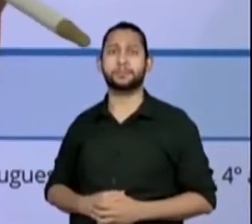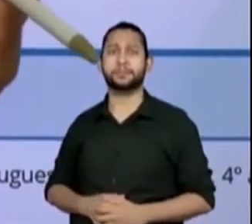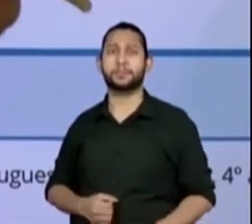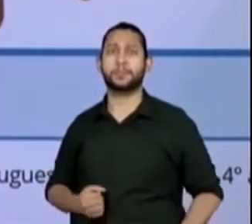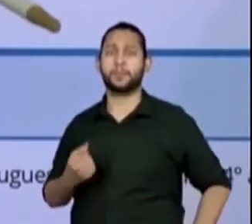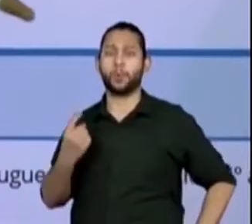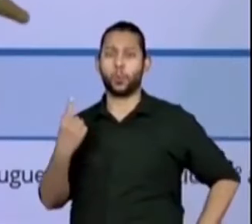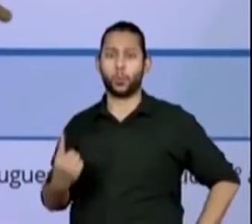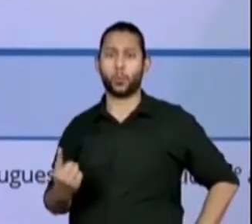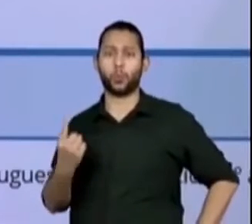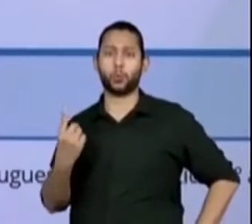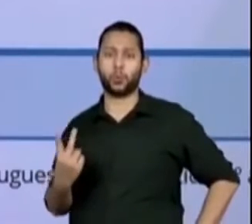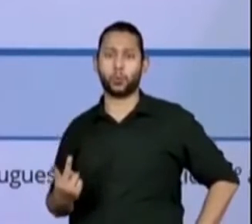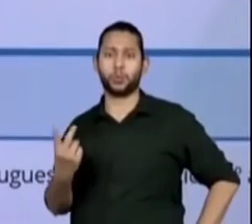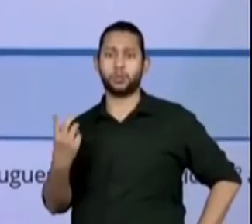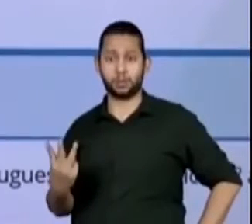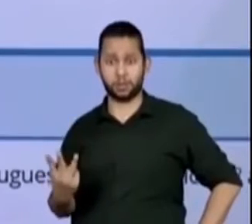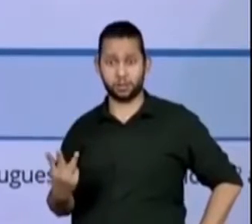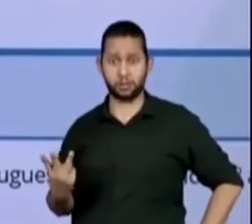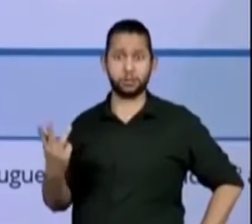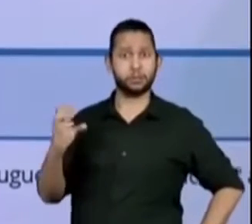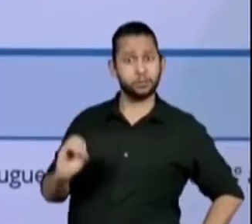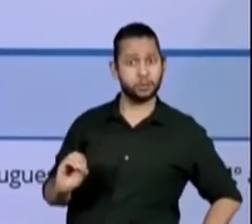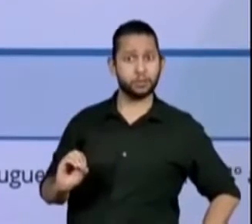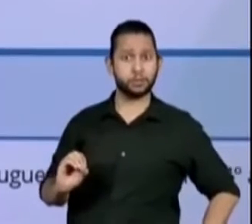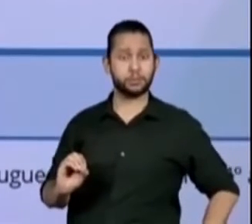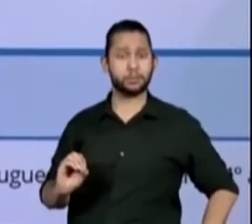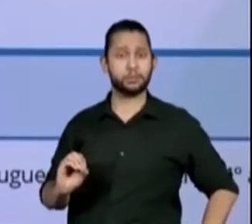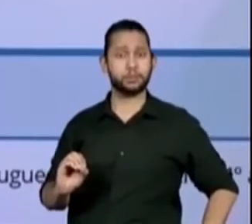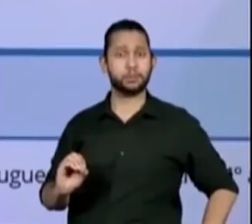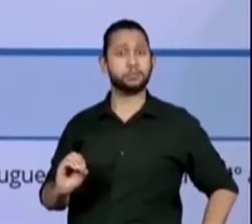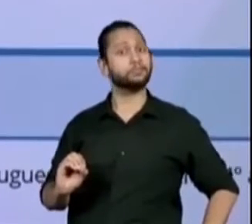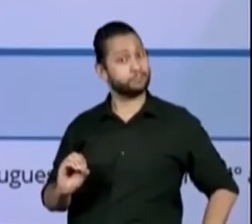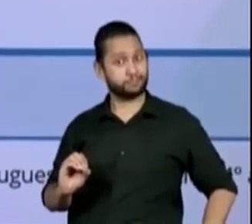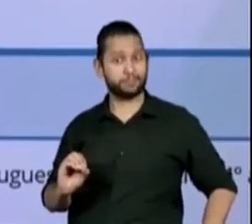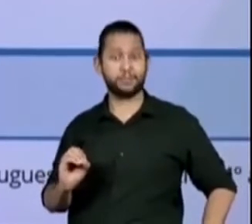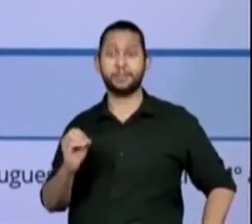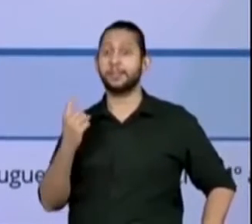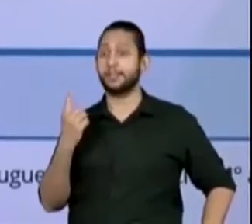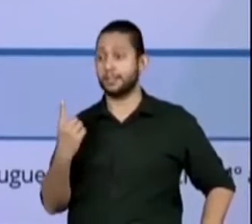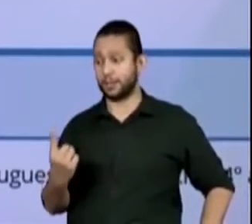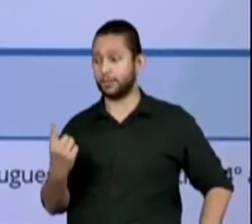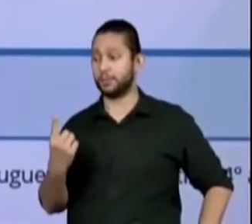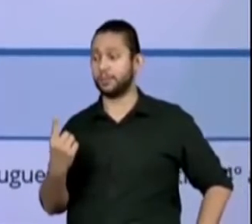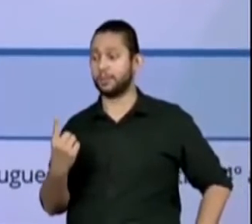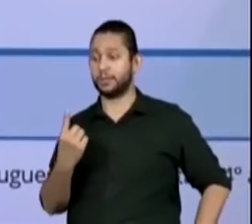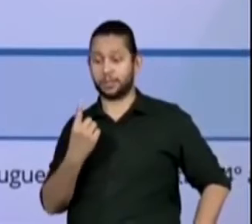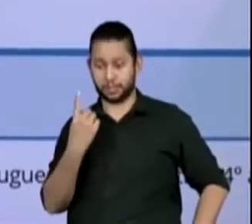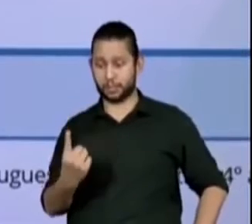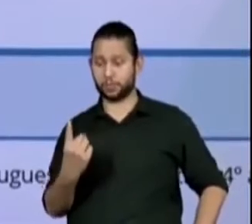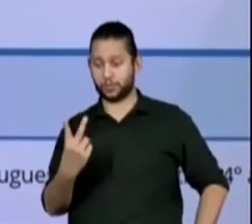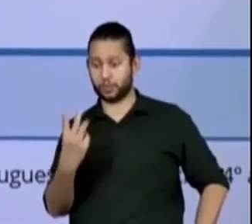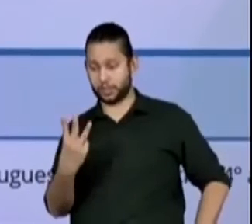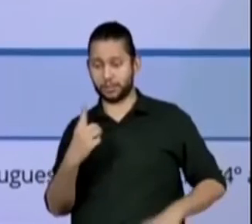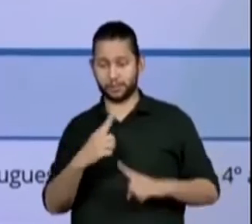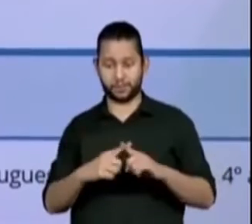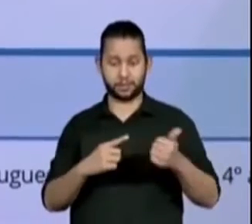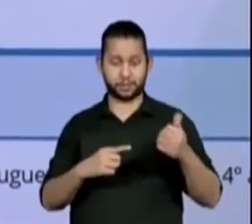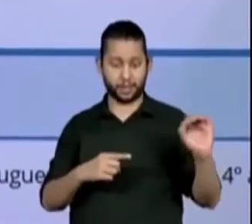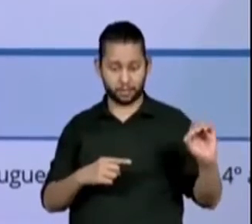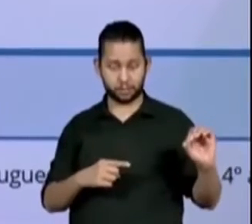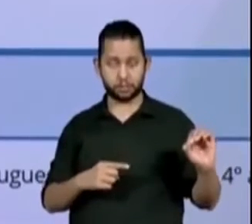ó, coloquei um 0. E aí eu tenho resposta. 123 vezes 10 é igual a